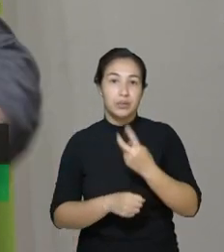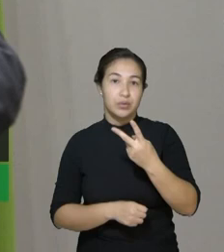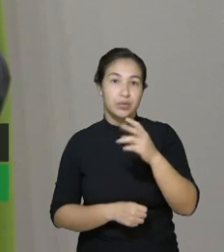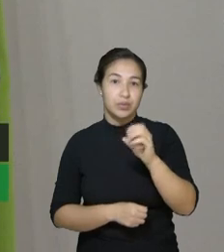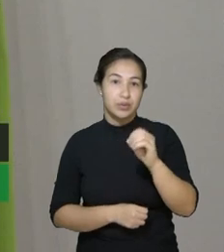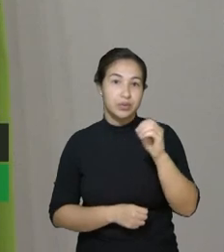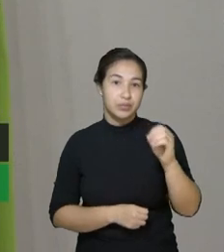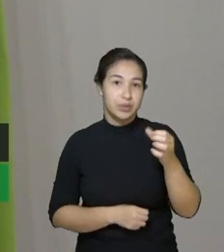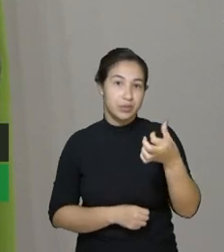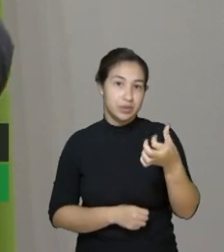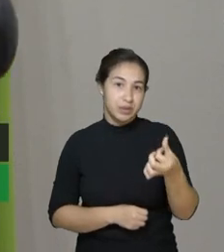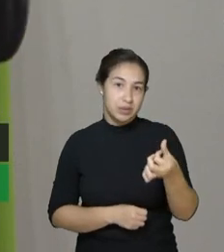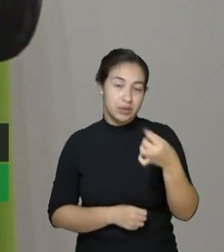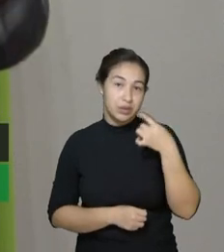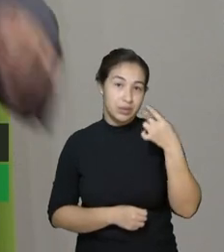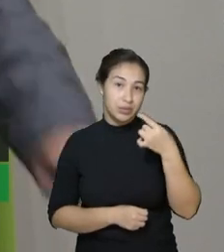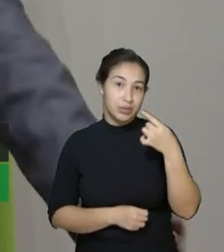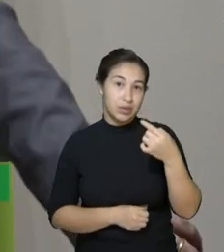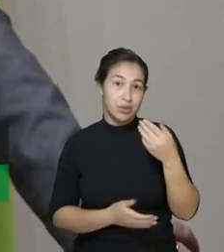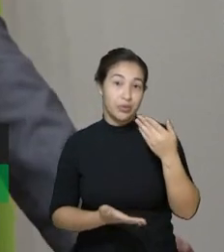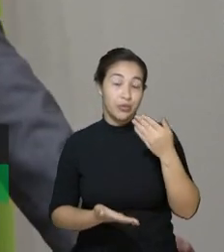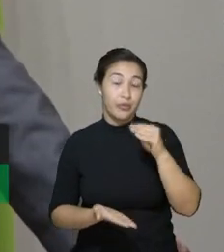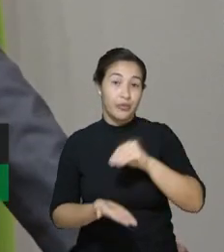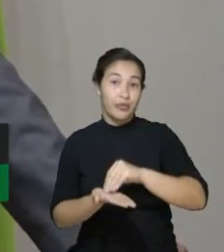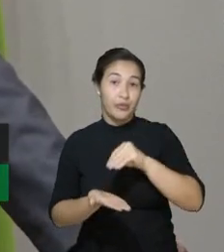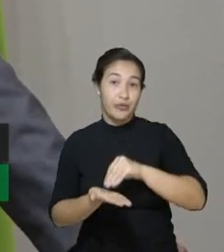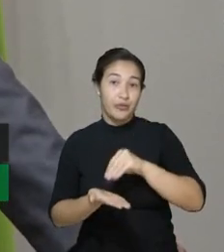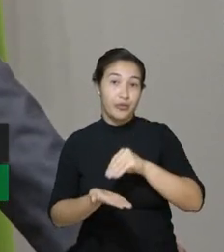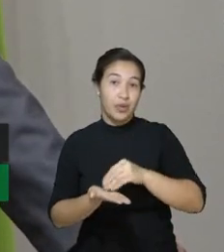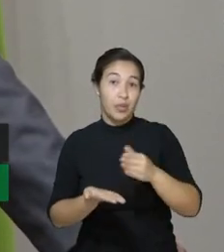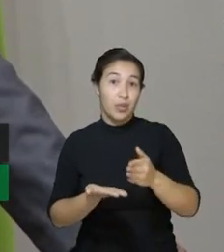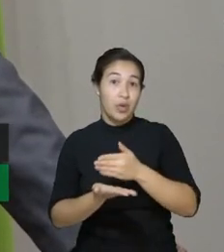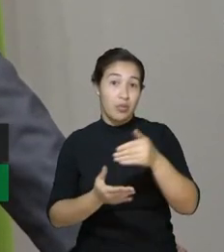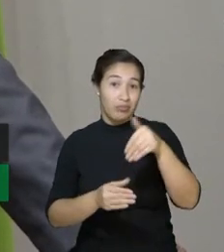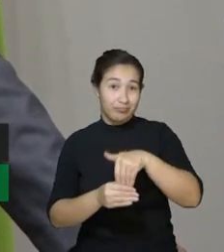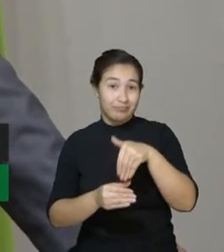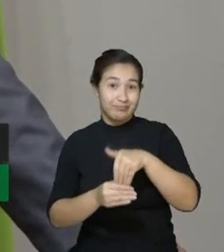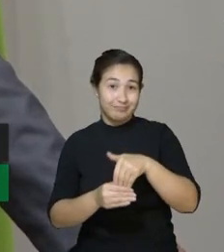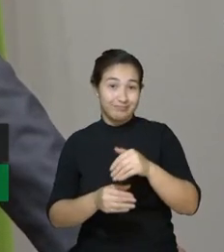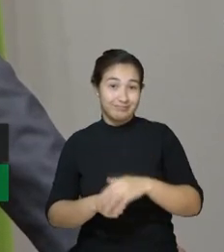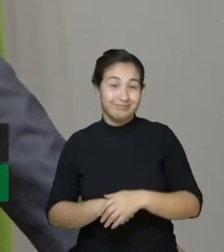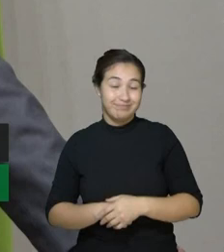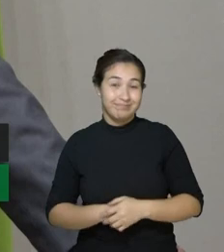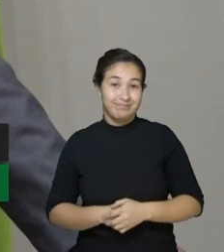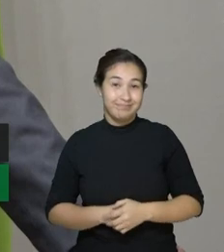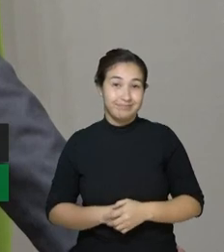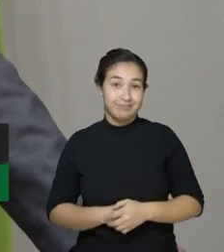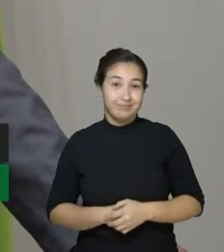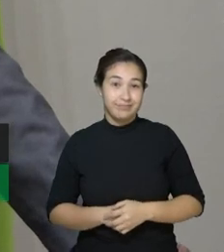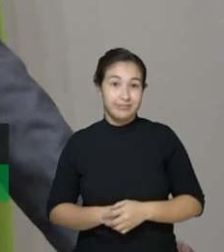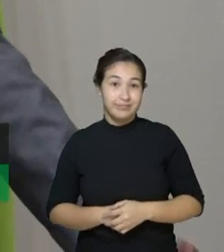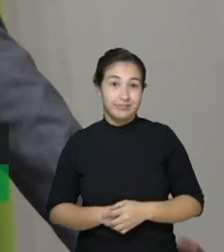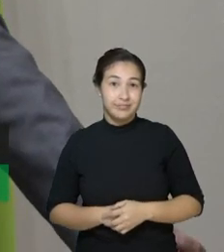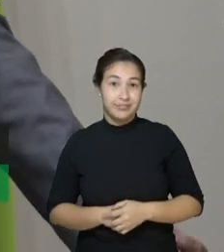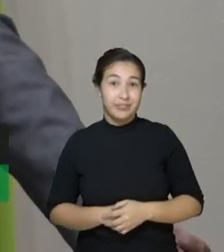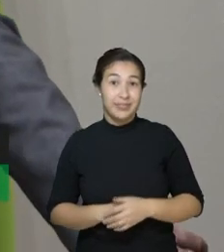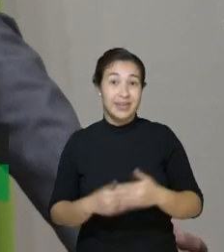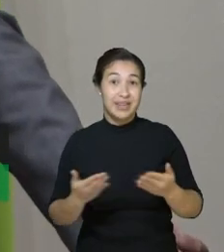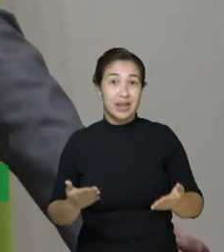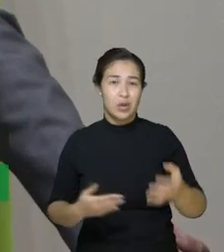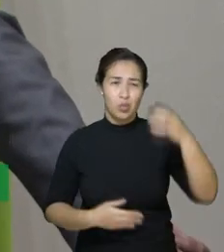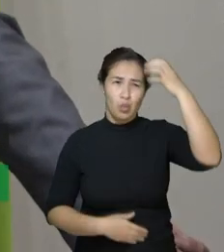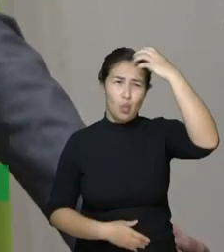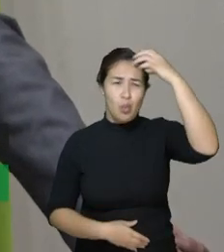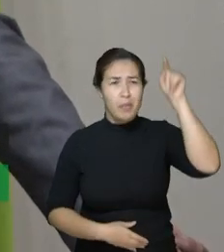candidato a deputado, me faltaram alguns votos para que eu chegasse aqui, e um dia eu culpei o Luiz